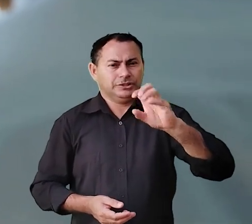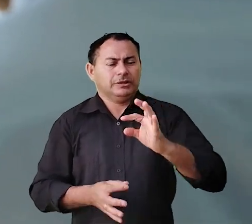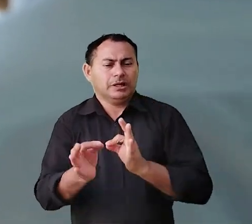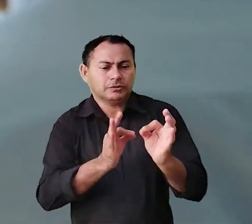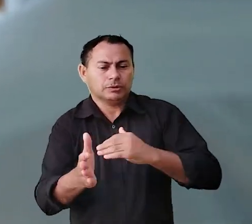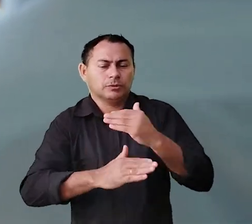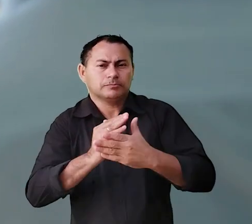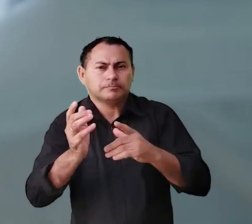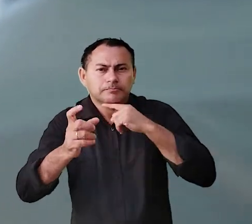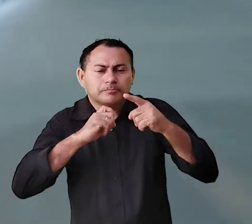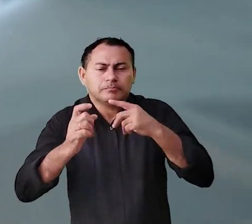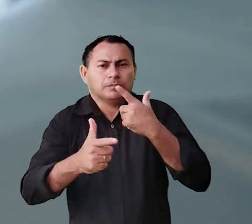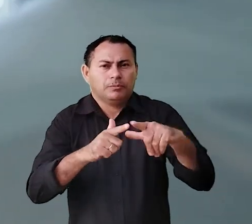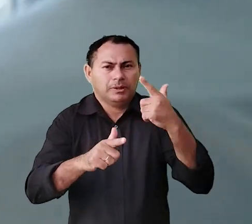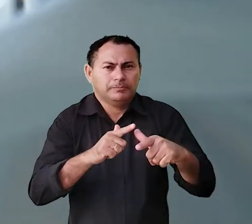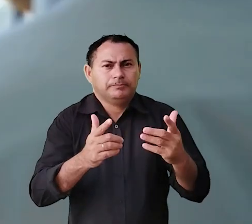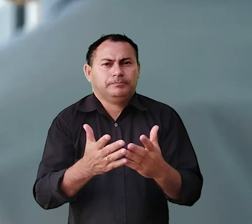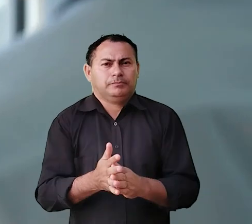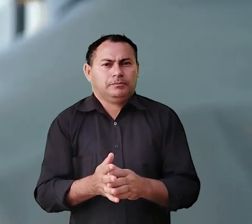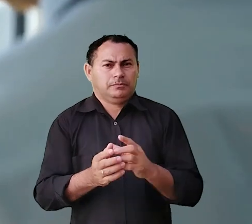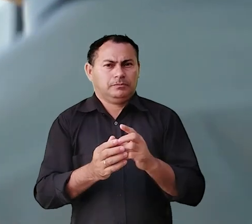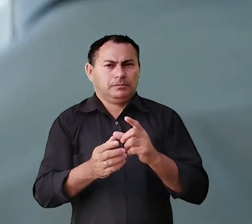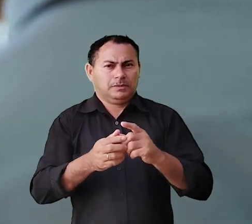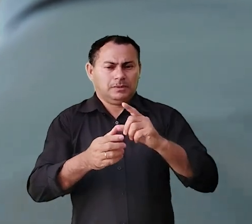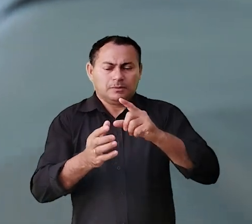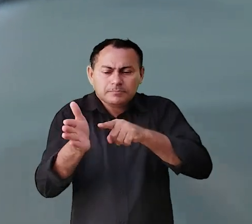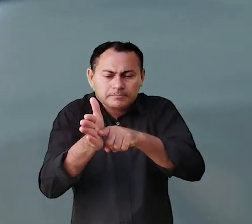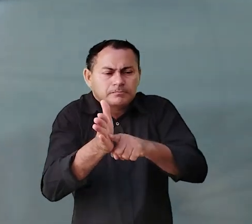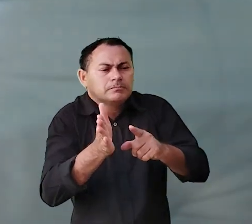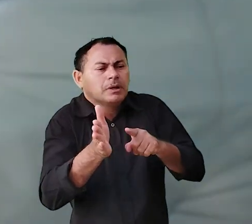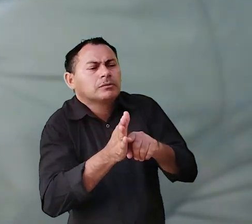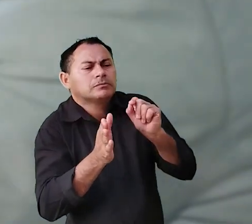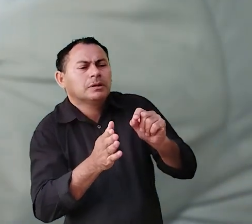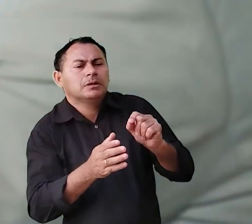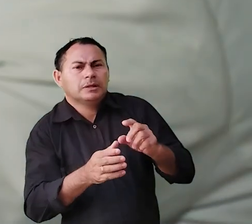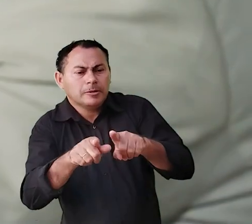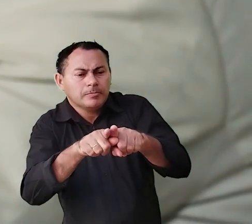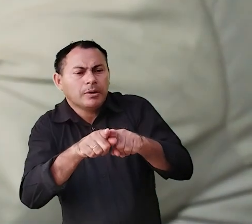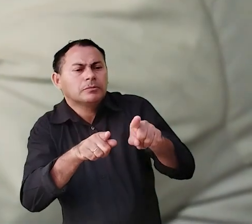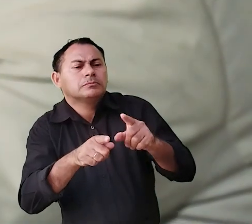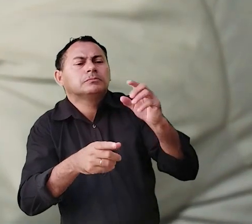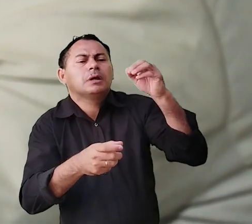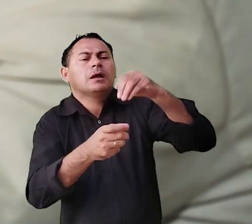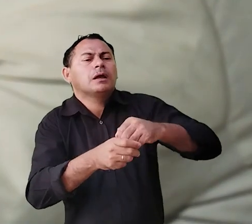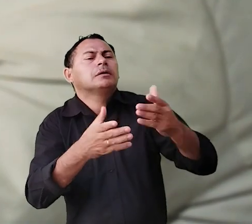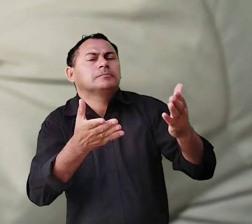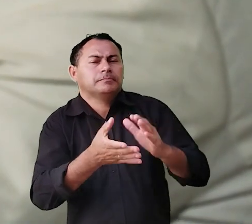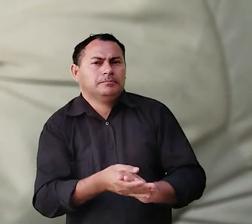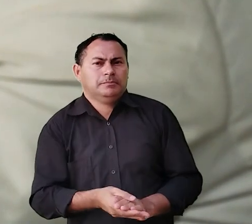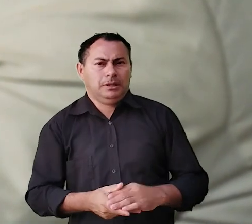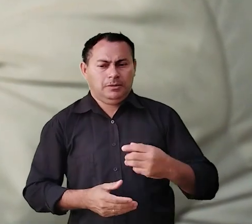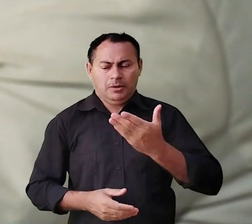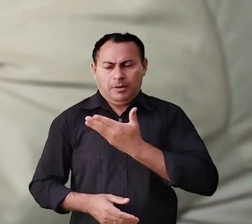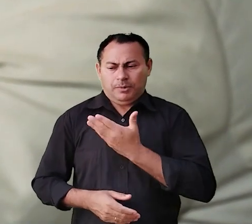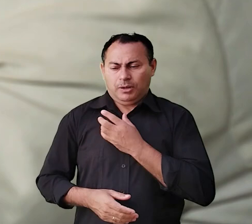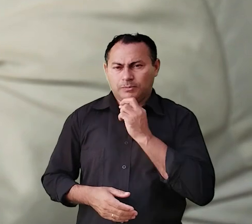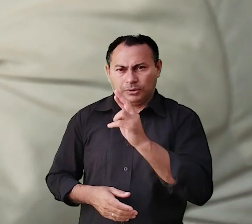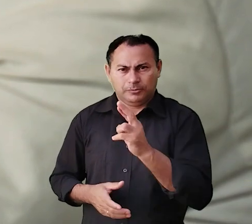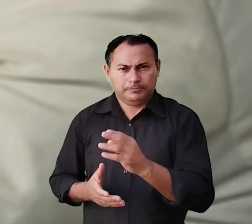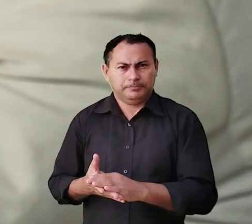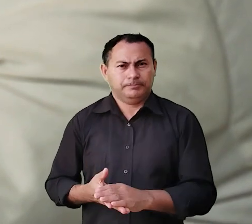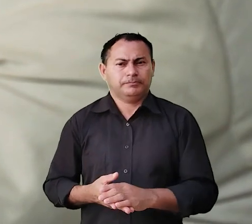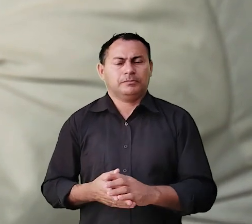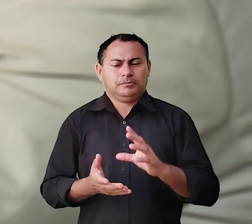solucionou todas as minhas dúvidas e problemas. Um dos examinadores perguntou: irmão, que posição é essa? Meu